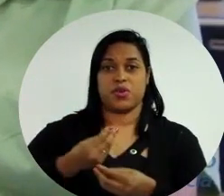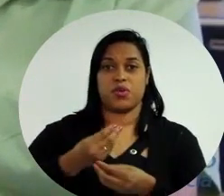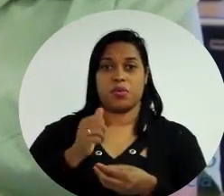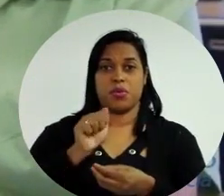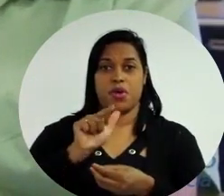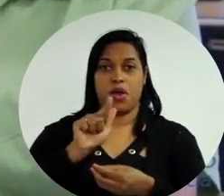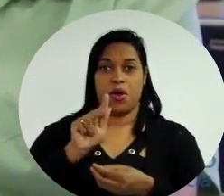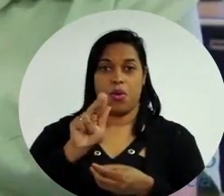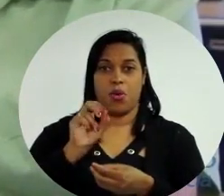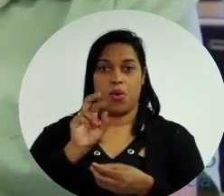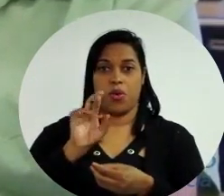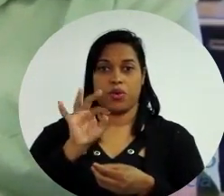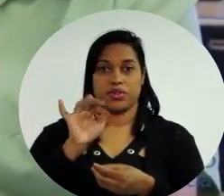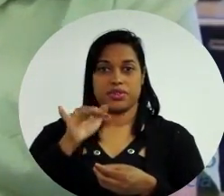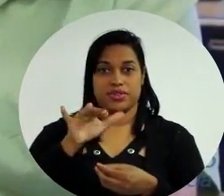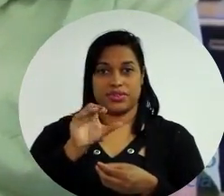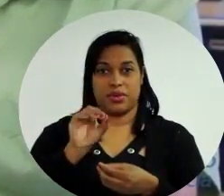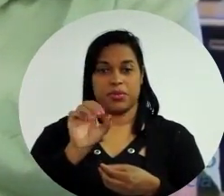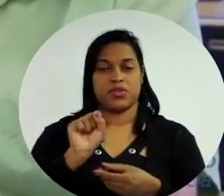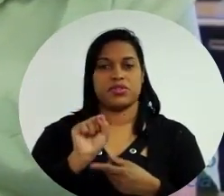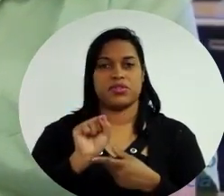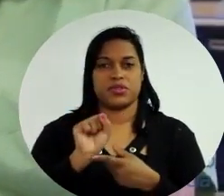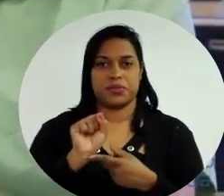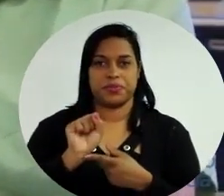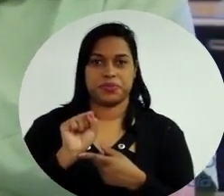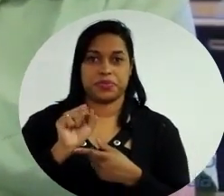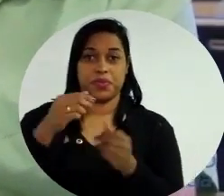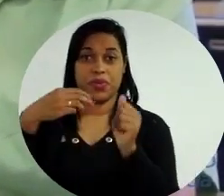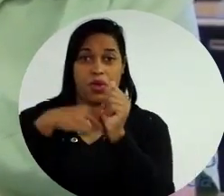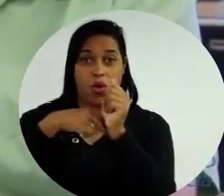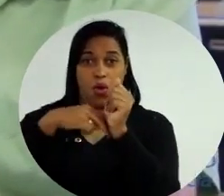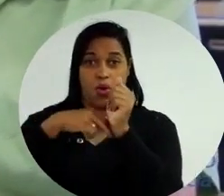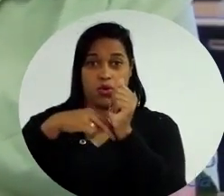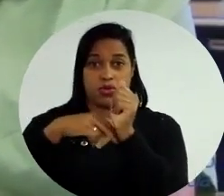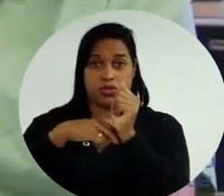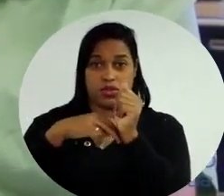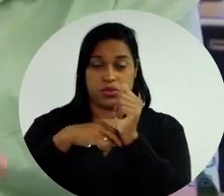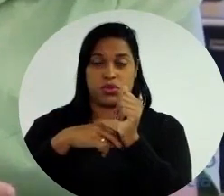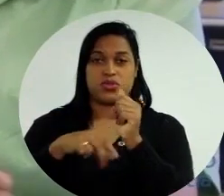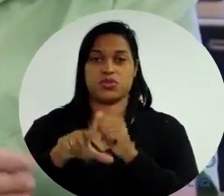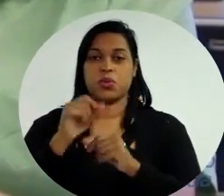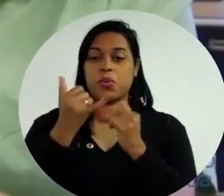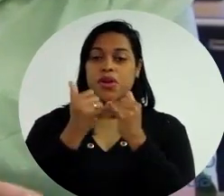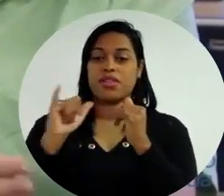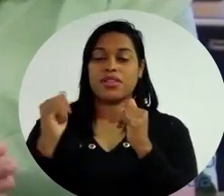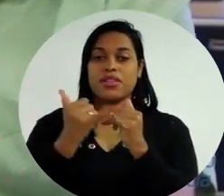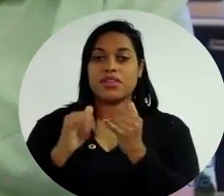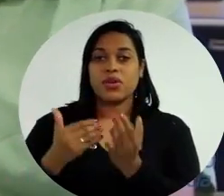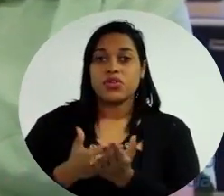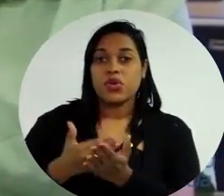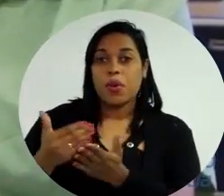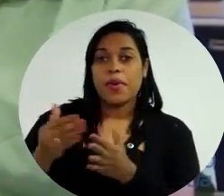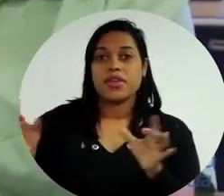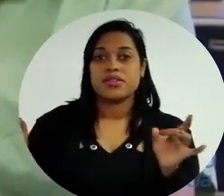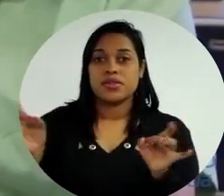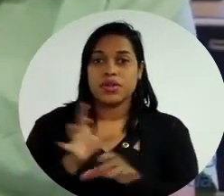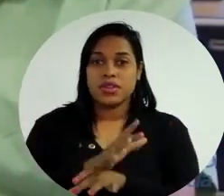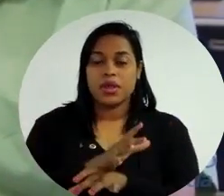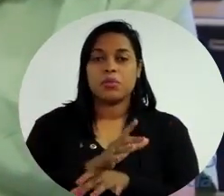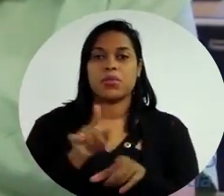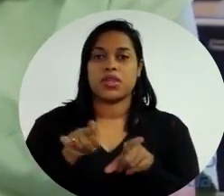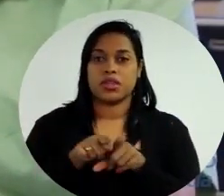de algoritmos, ela é feita de códigos que definem uma linha onde começa, onde